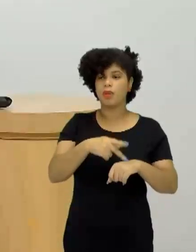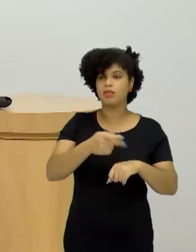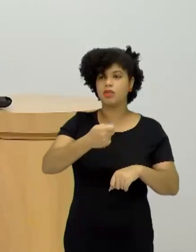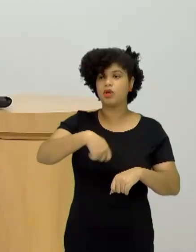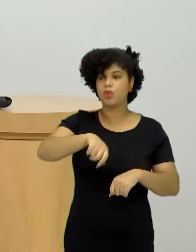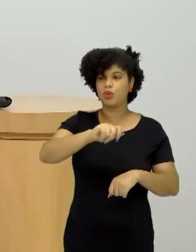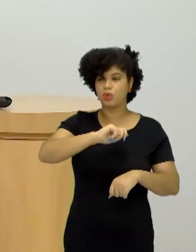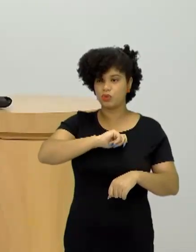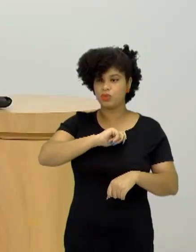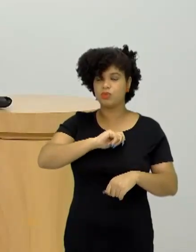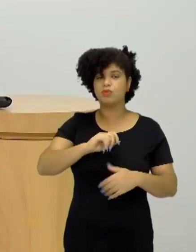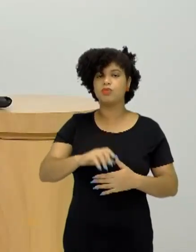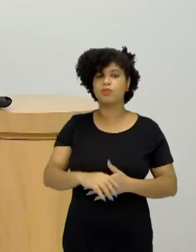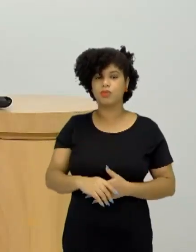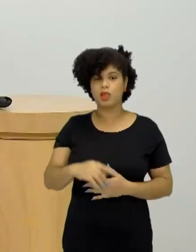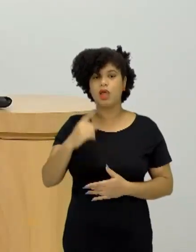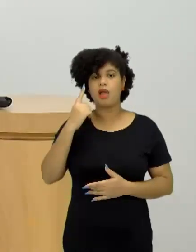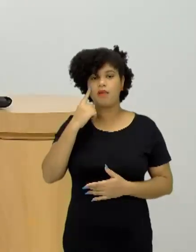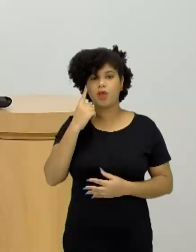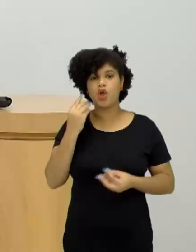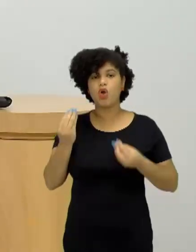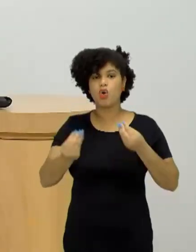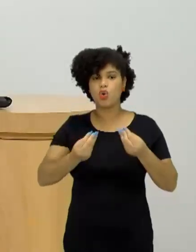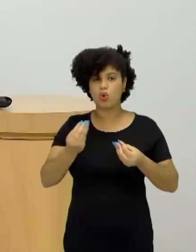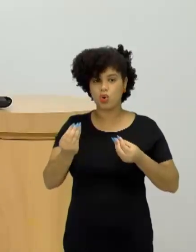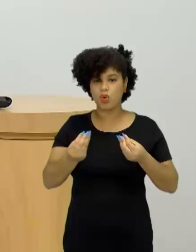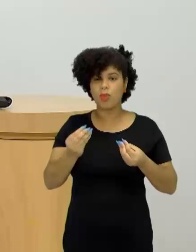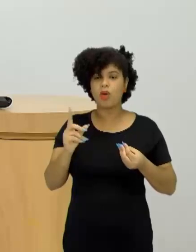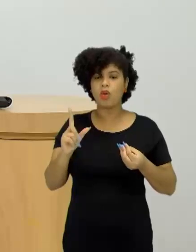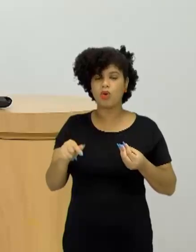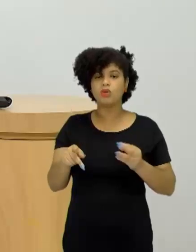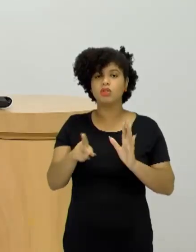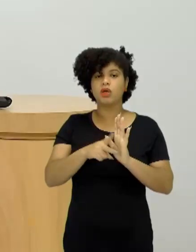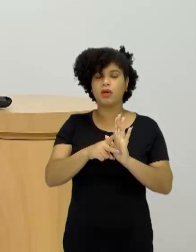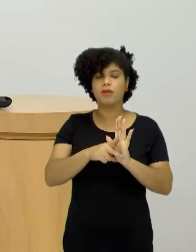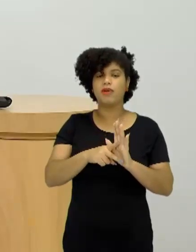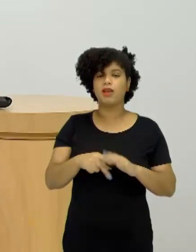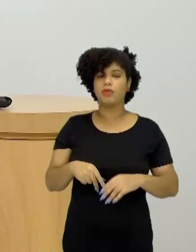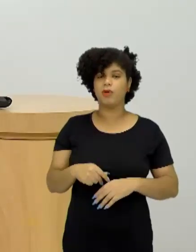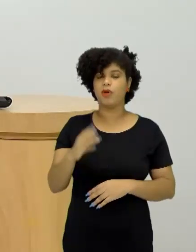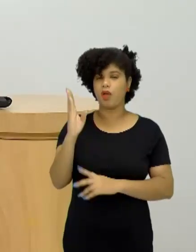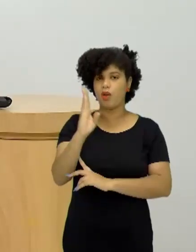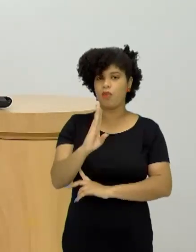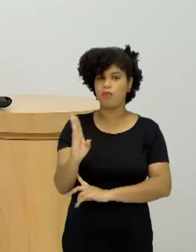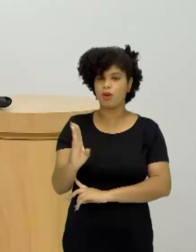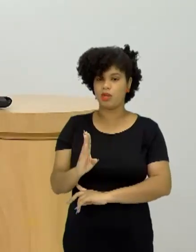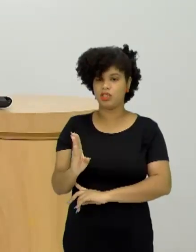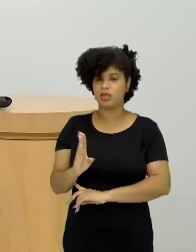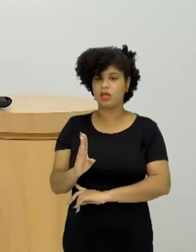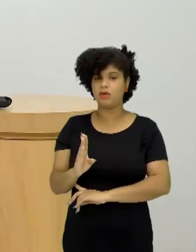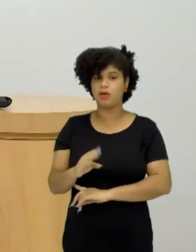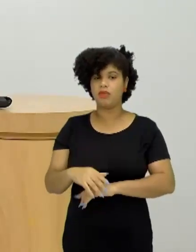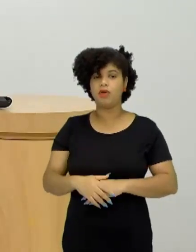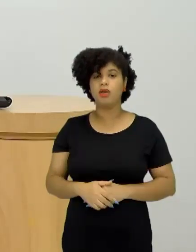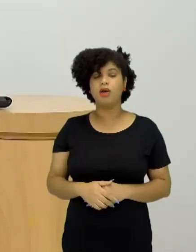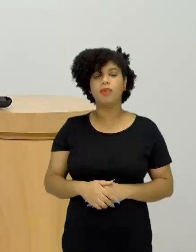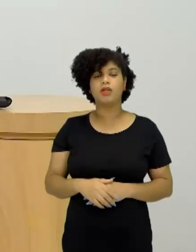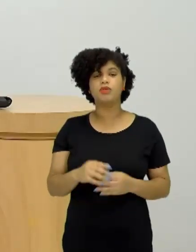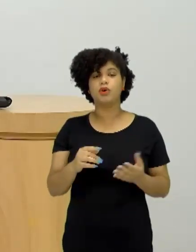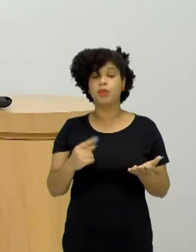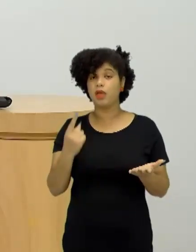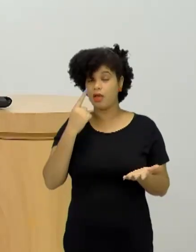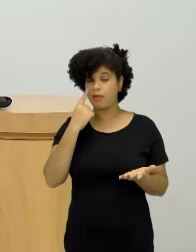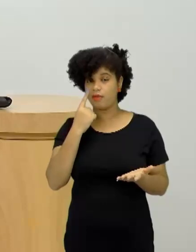Império Espanhol. Virou um monte de... Quase que acontece a mesma coisa com o Brasil. Então, para impedir essa